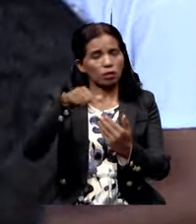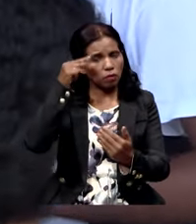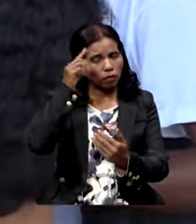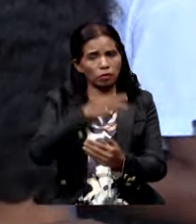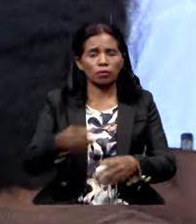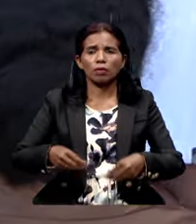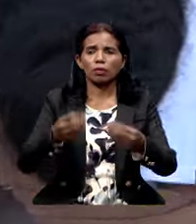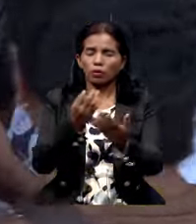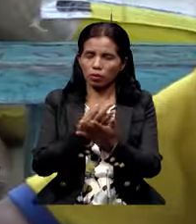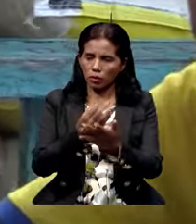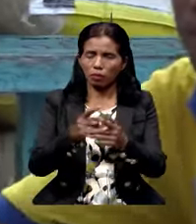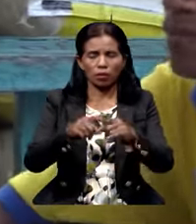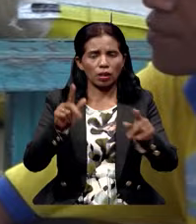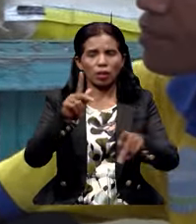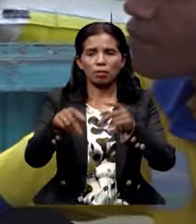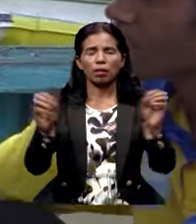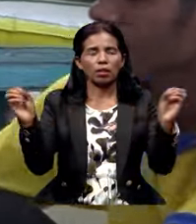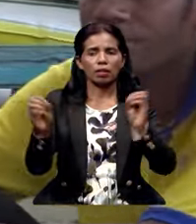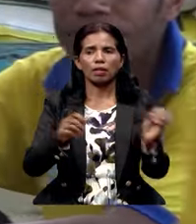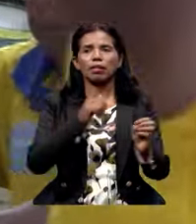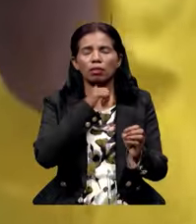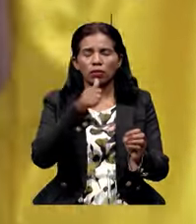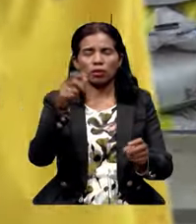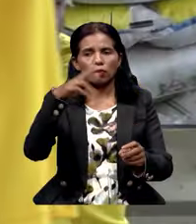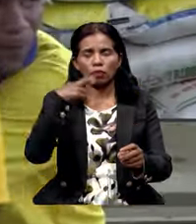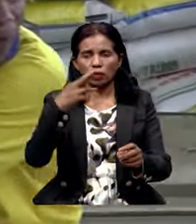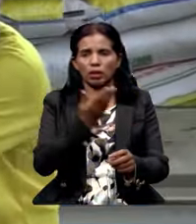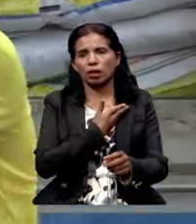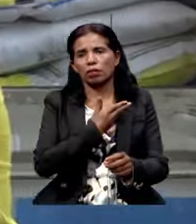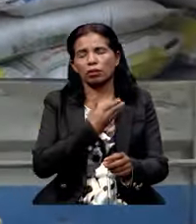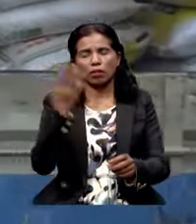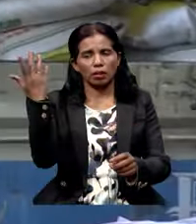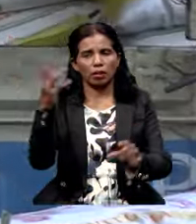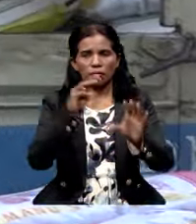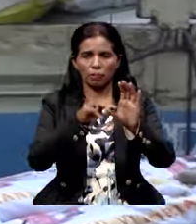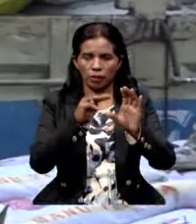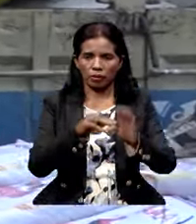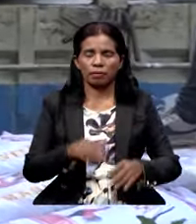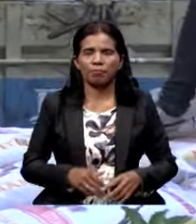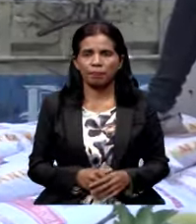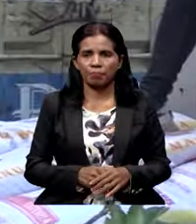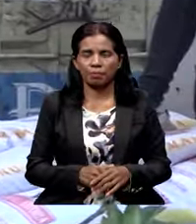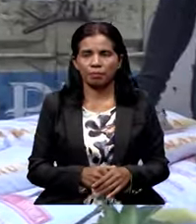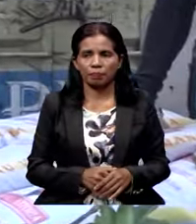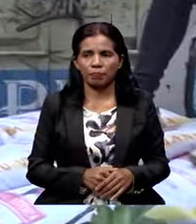sira, mai be komunidade kontinua lamenta ho folin fos nebe kontinua as ia mercado. Romaldo Neves, Rafael dos Reis, ZMN.